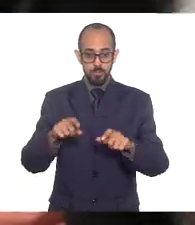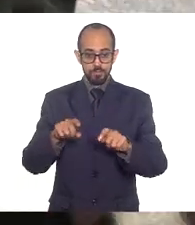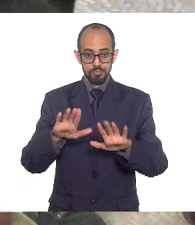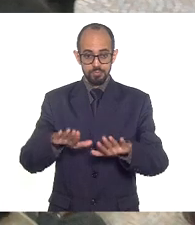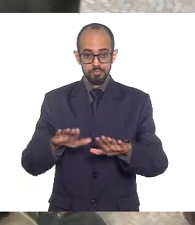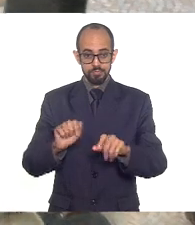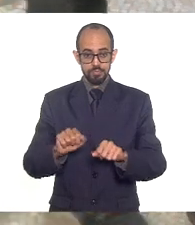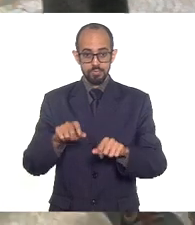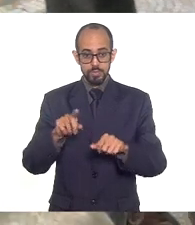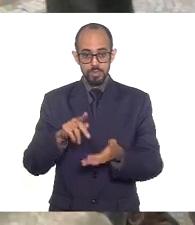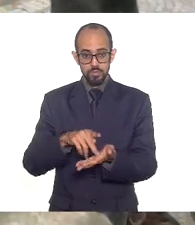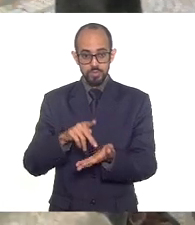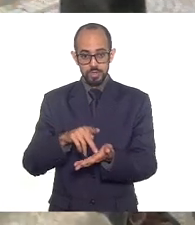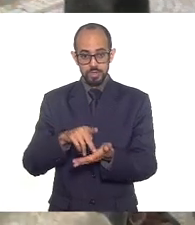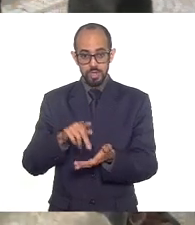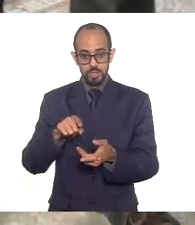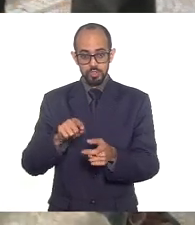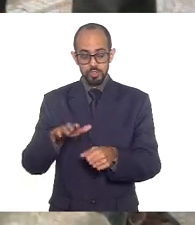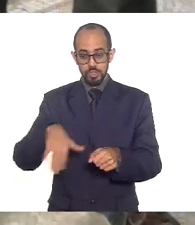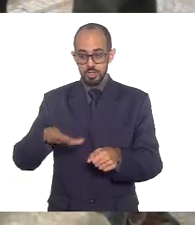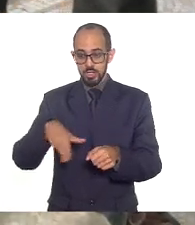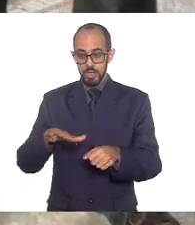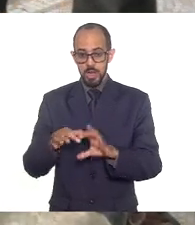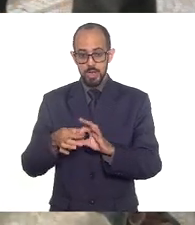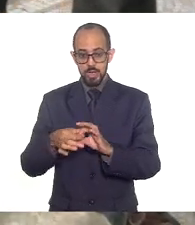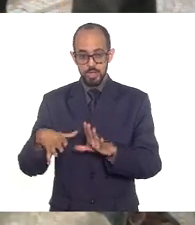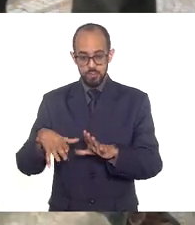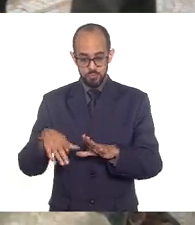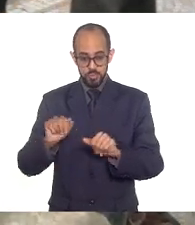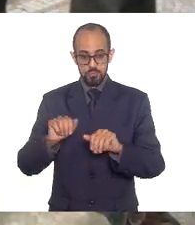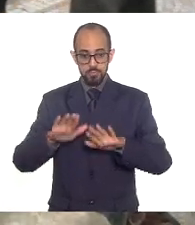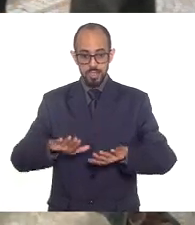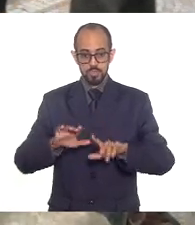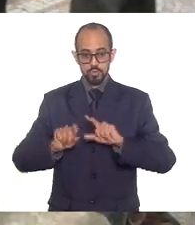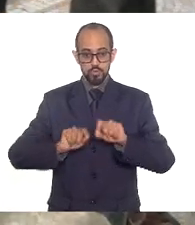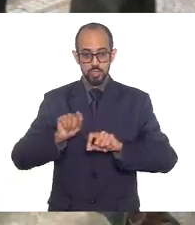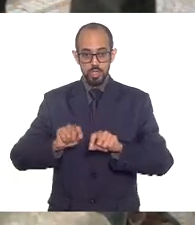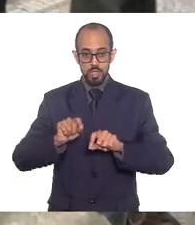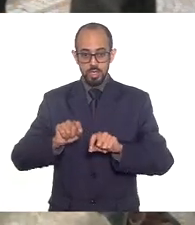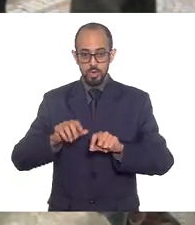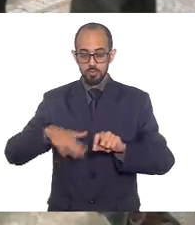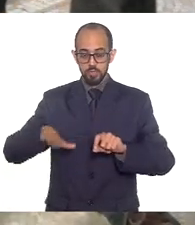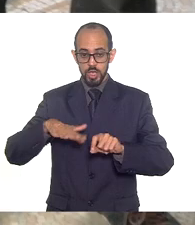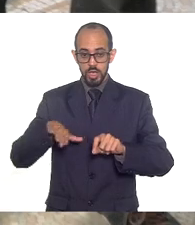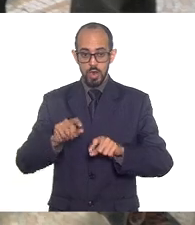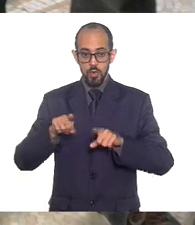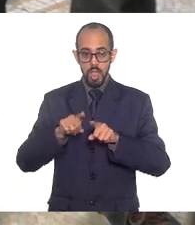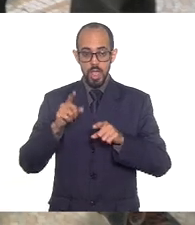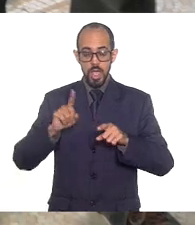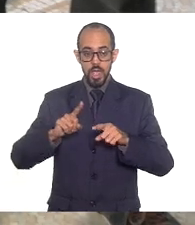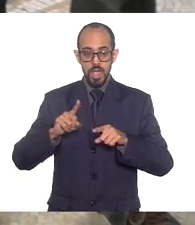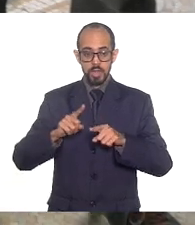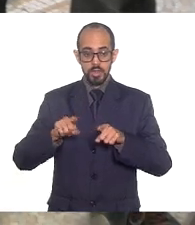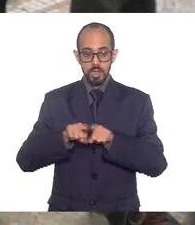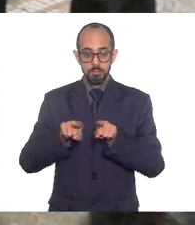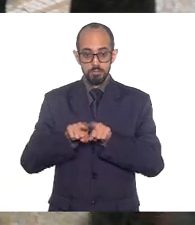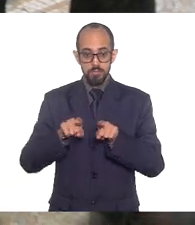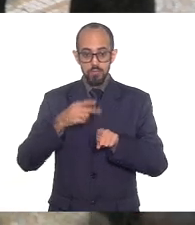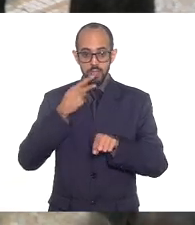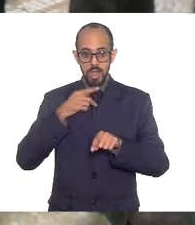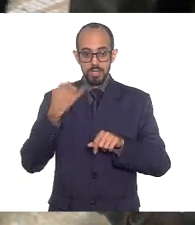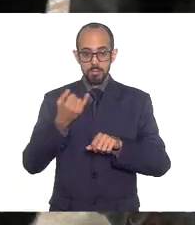metragem quadrada da área descrita no mercado mas como um todo tenta desvincular a importância do papel